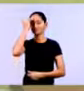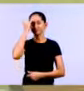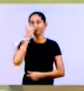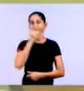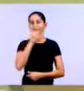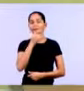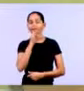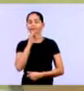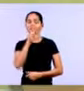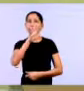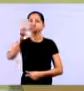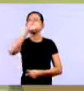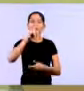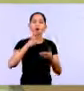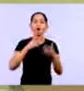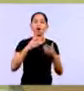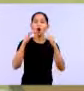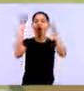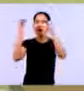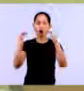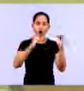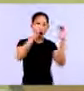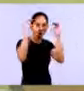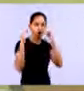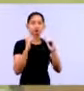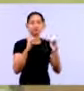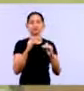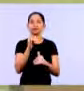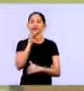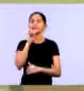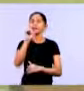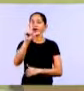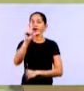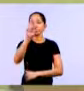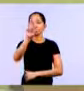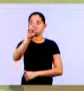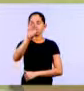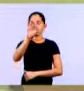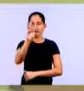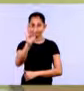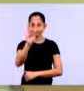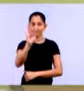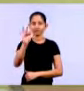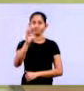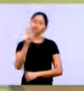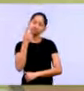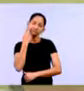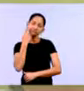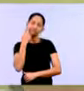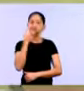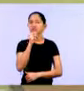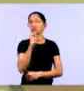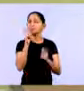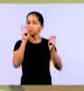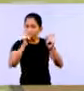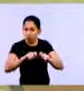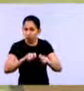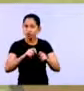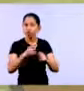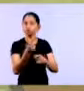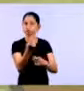de obedecer a LRF. Porque para que você possa aplicar uma receita, para que você possa